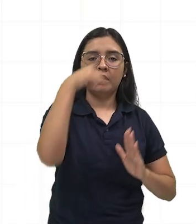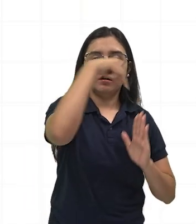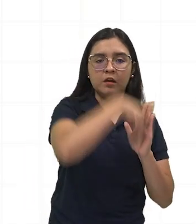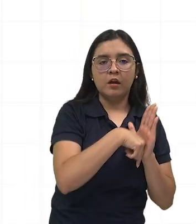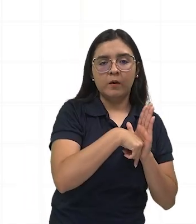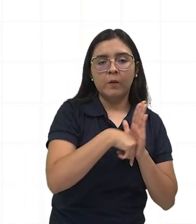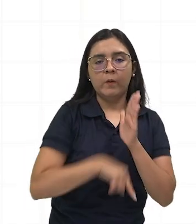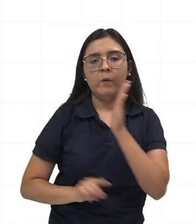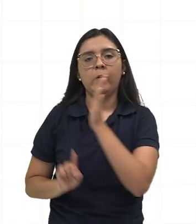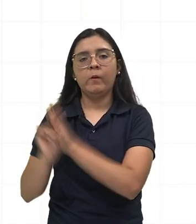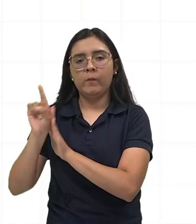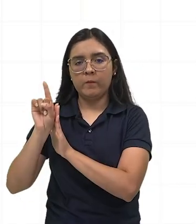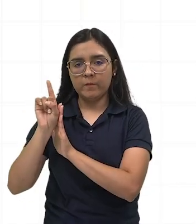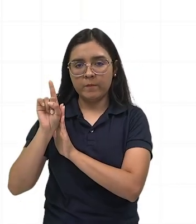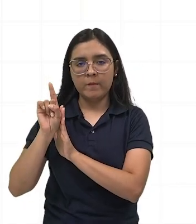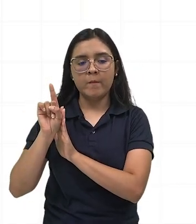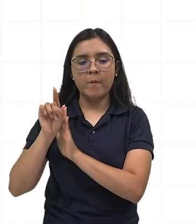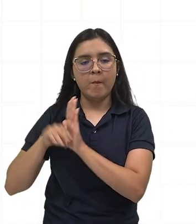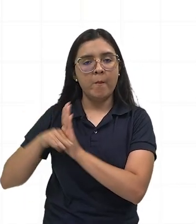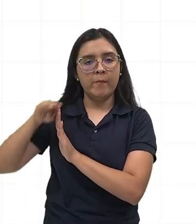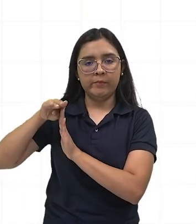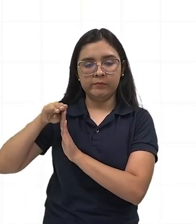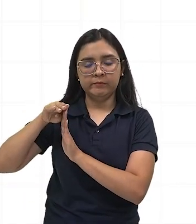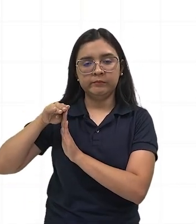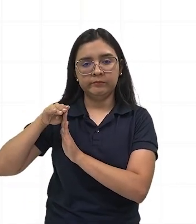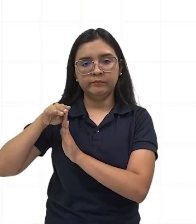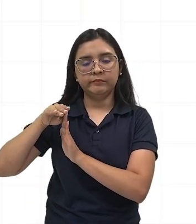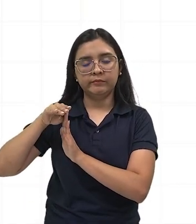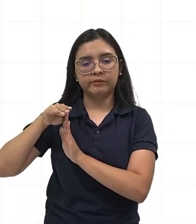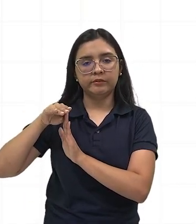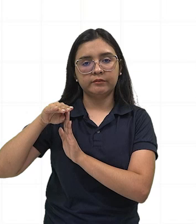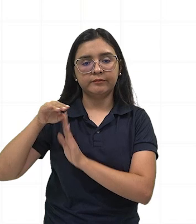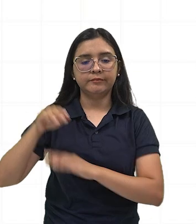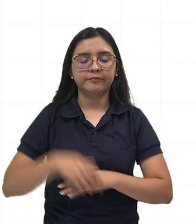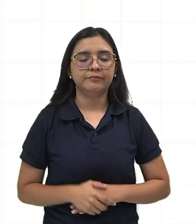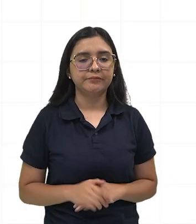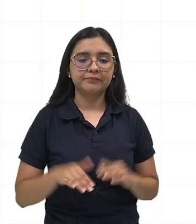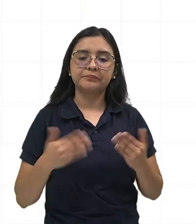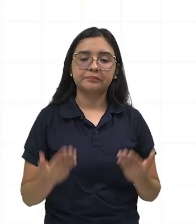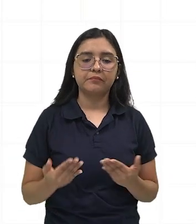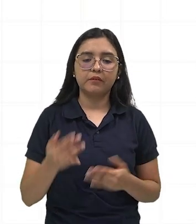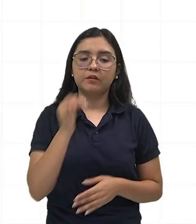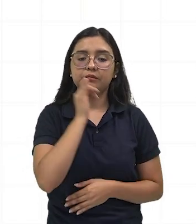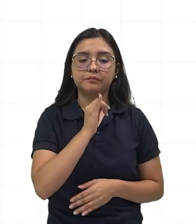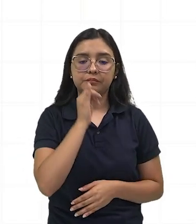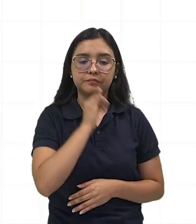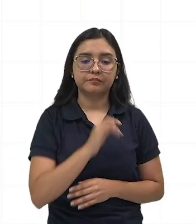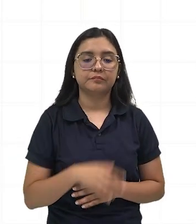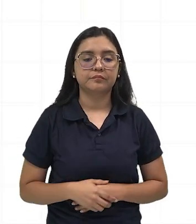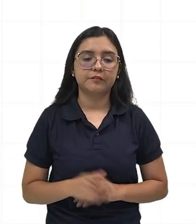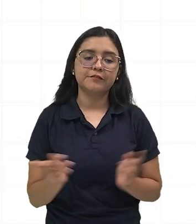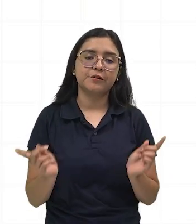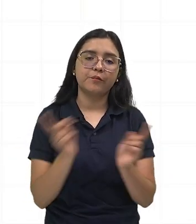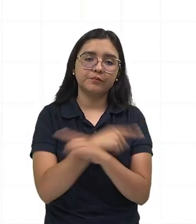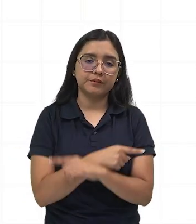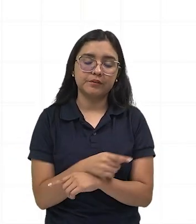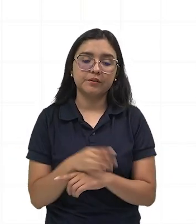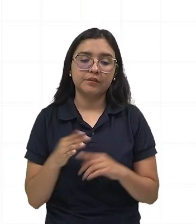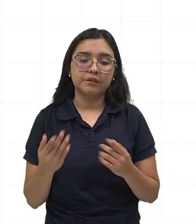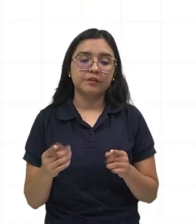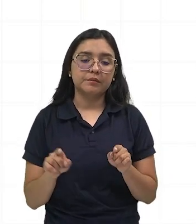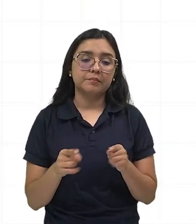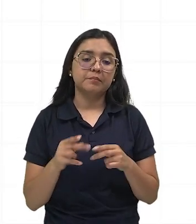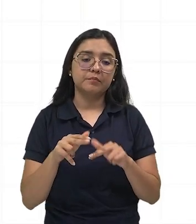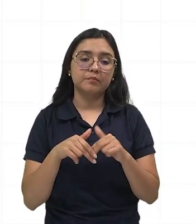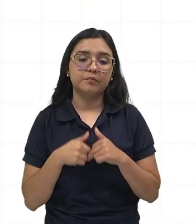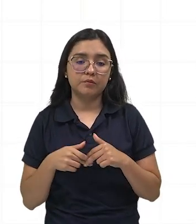diminui uma e a outra aumenta. Olha aí. Vai ser o caso contrário, né? Por isso